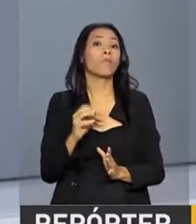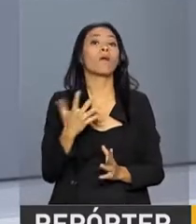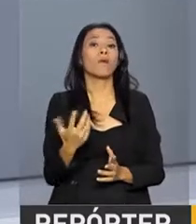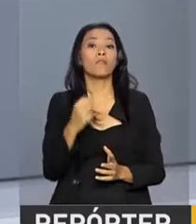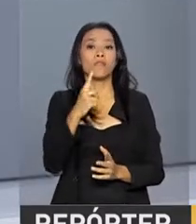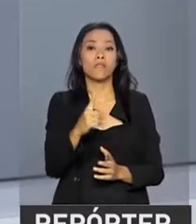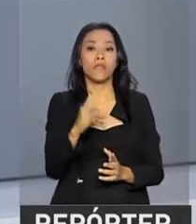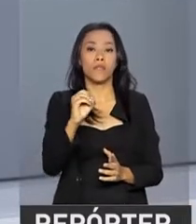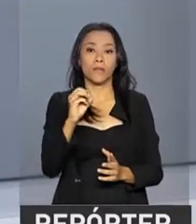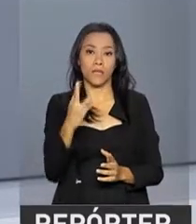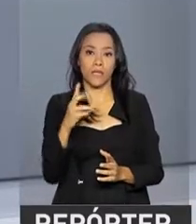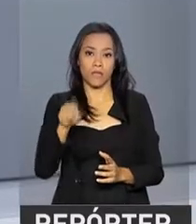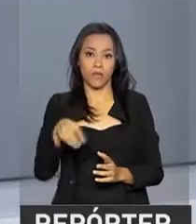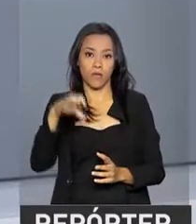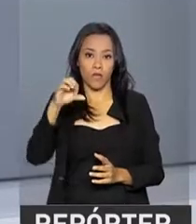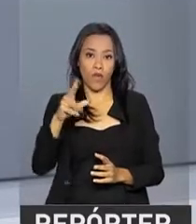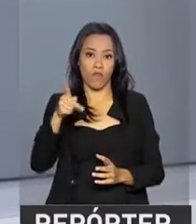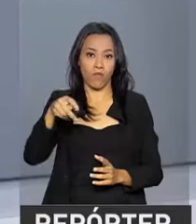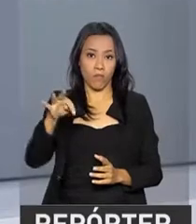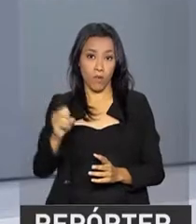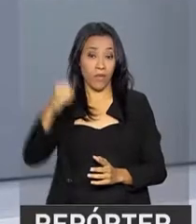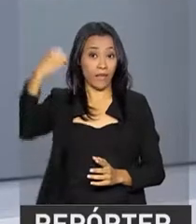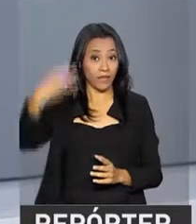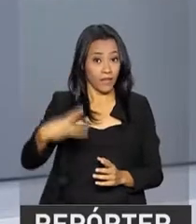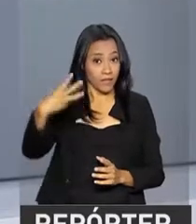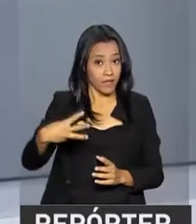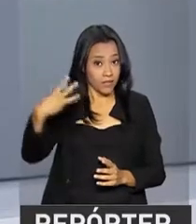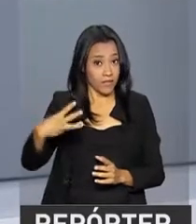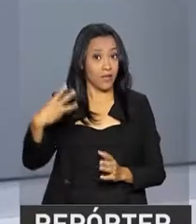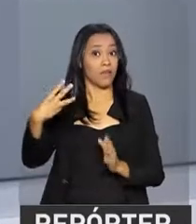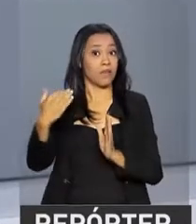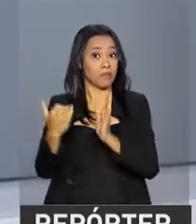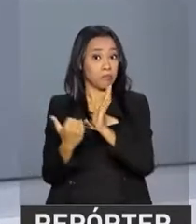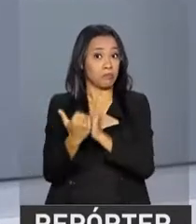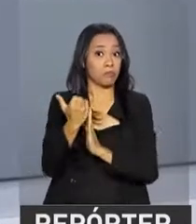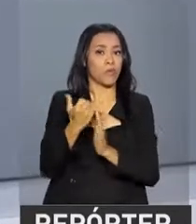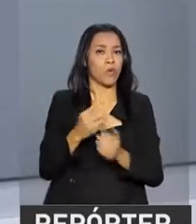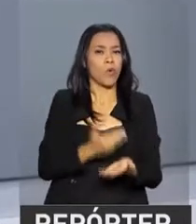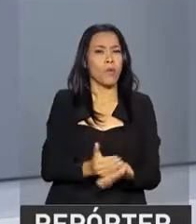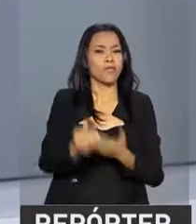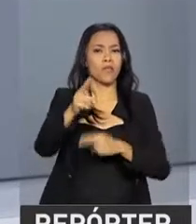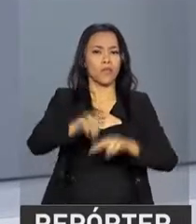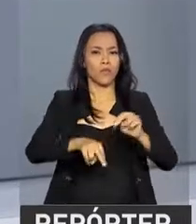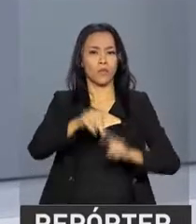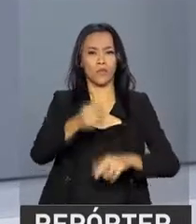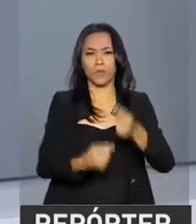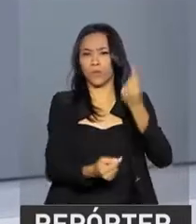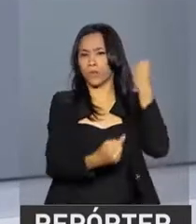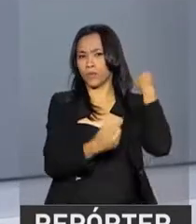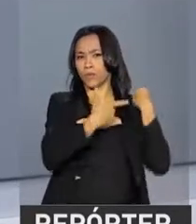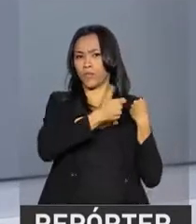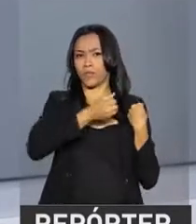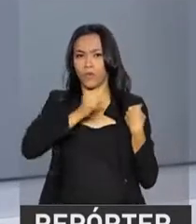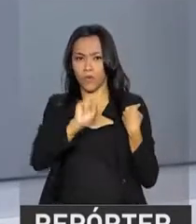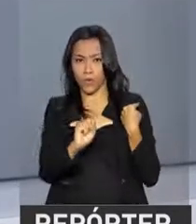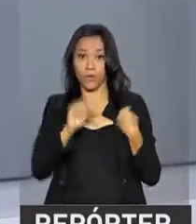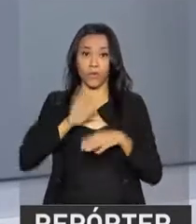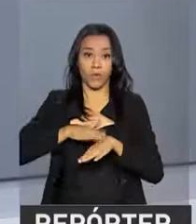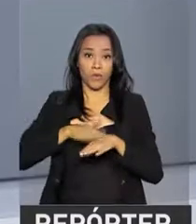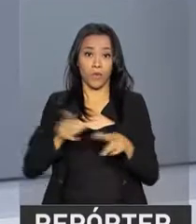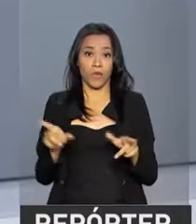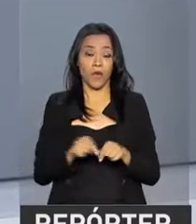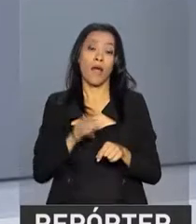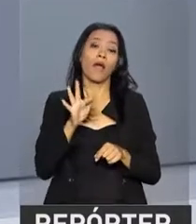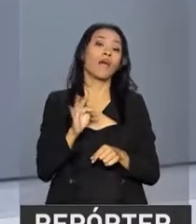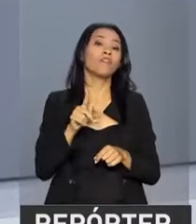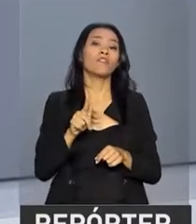a terceira alta seguida do indicador e o maior nível da série, iniciada em junho de 2008. De acordo com a FGV, o